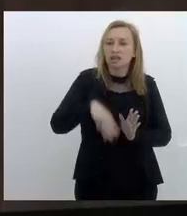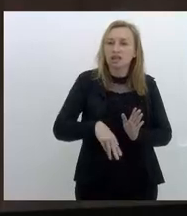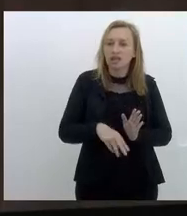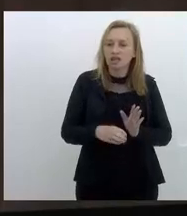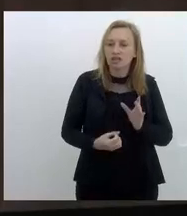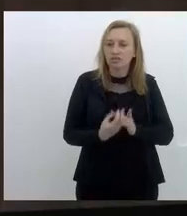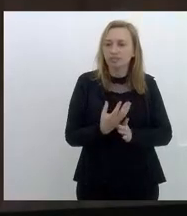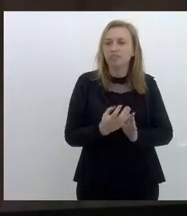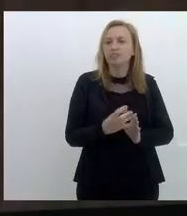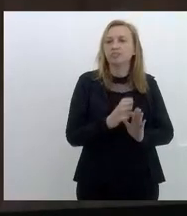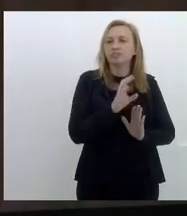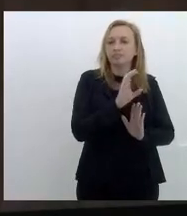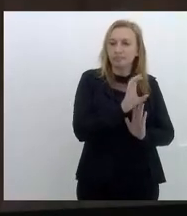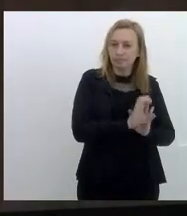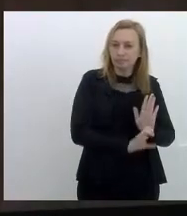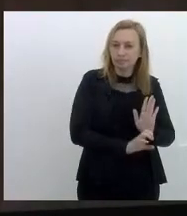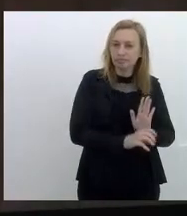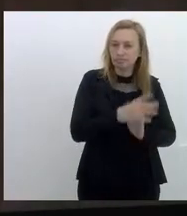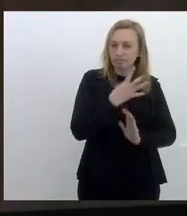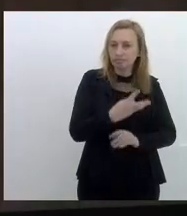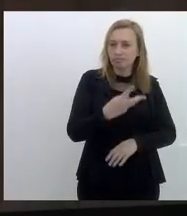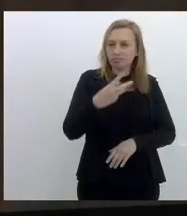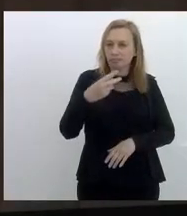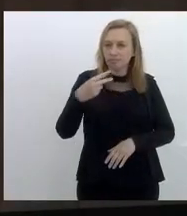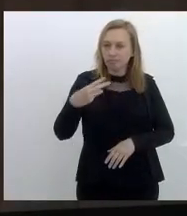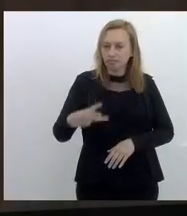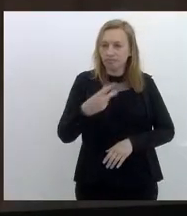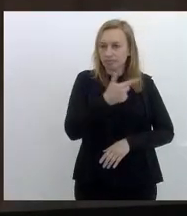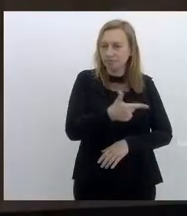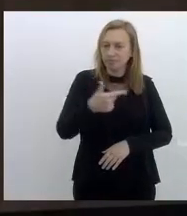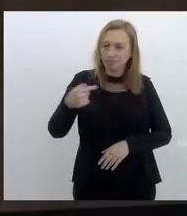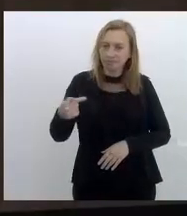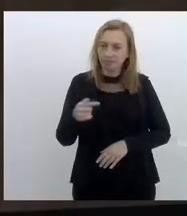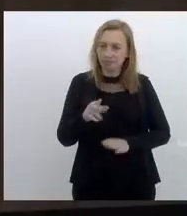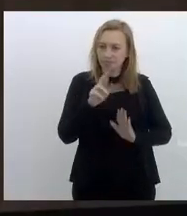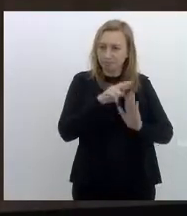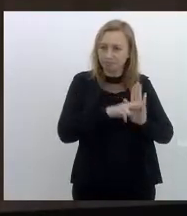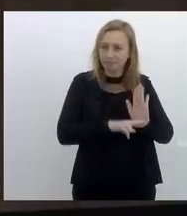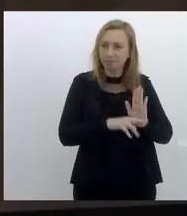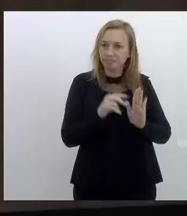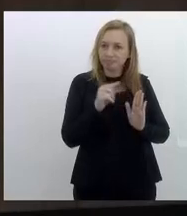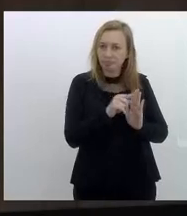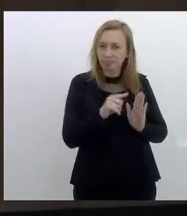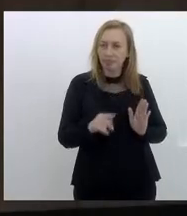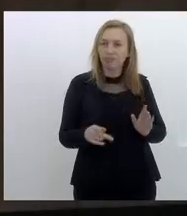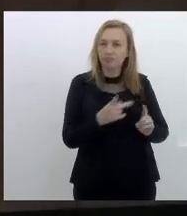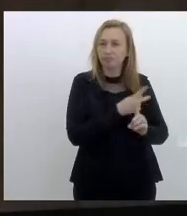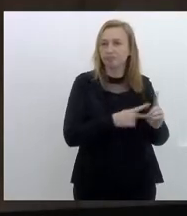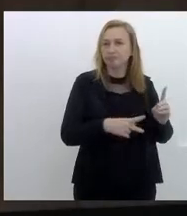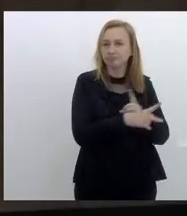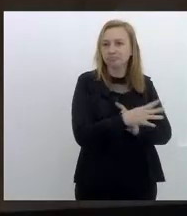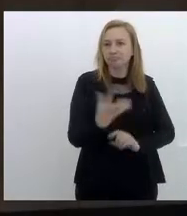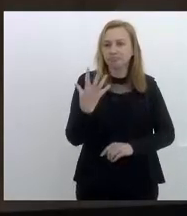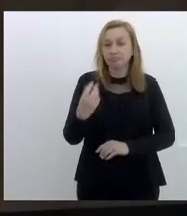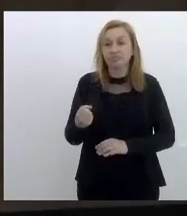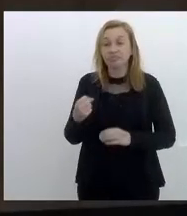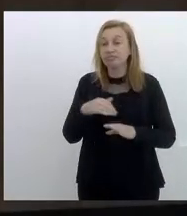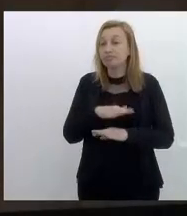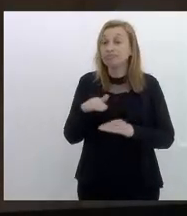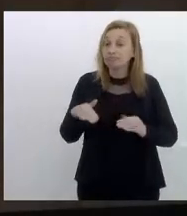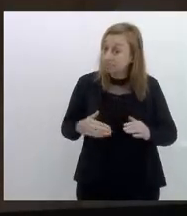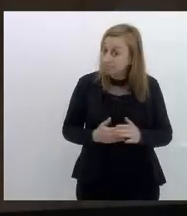emenda 43/2003 os direitos de cumprir aquelas condições presidenciais que foram aceitas por